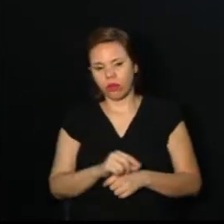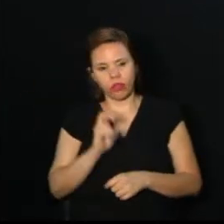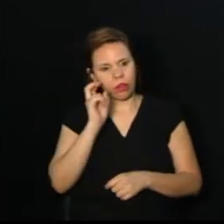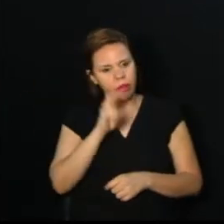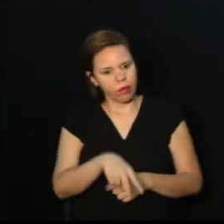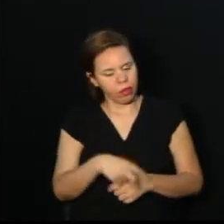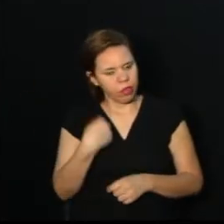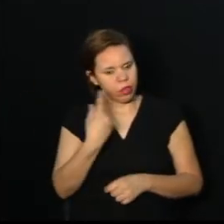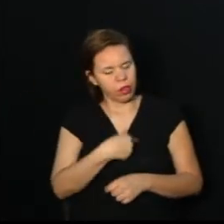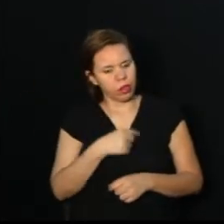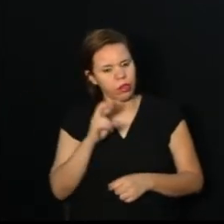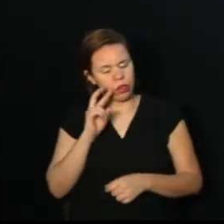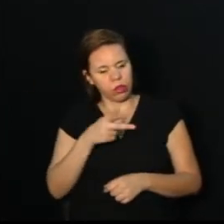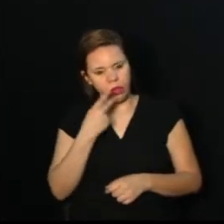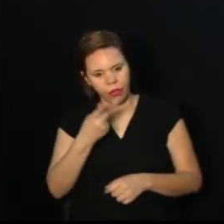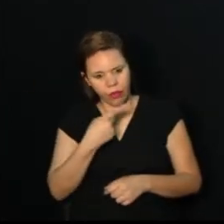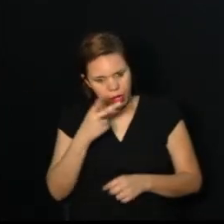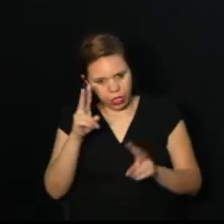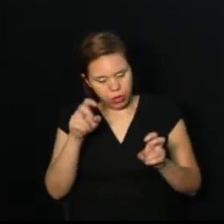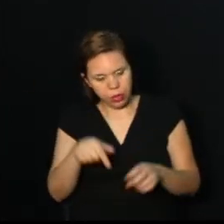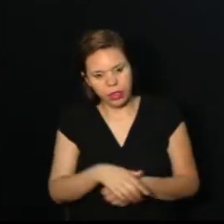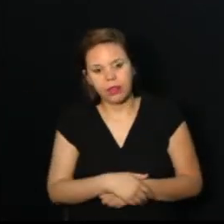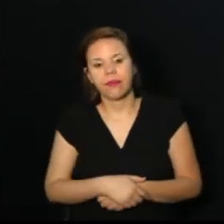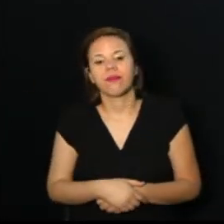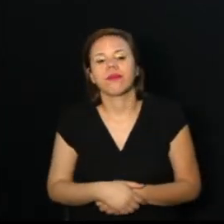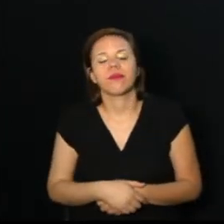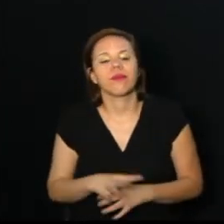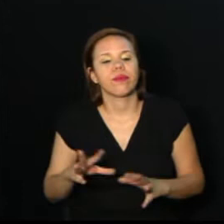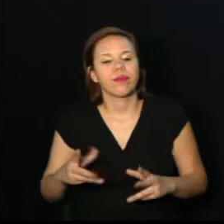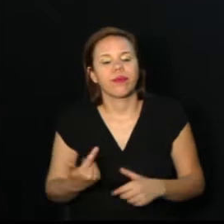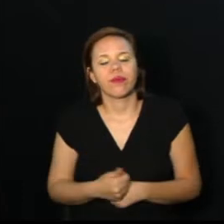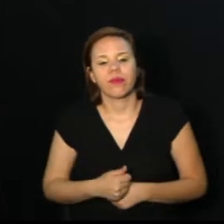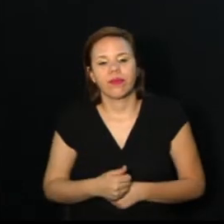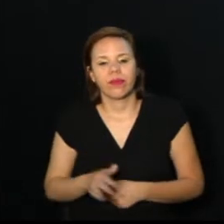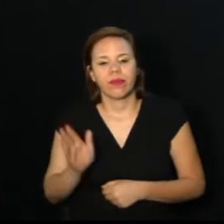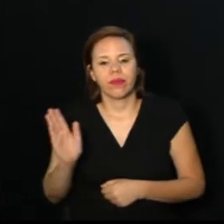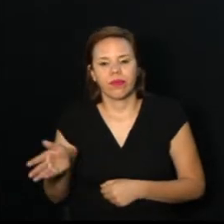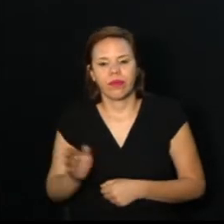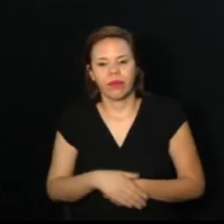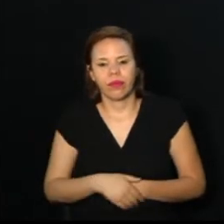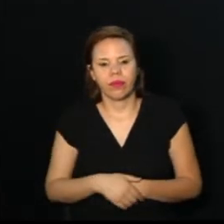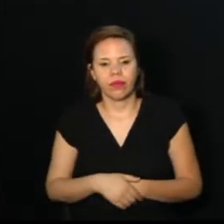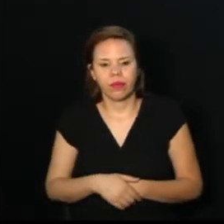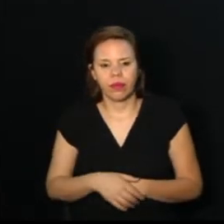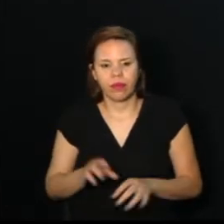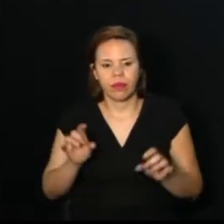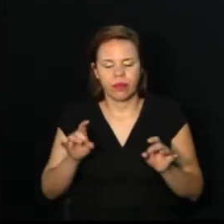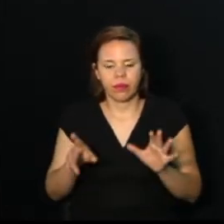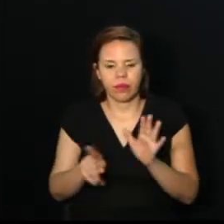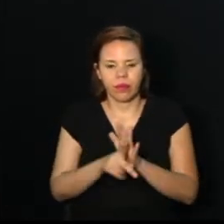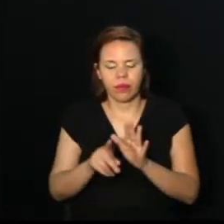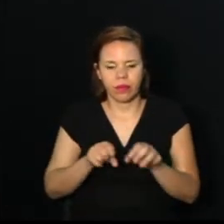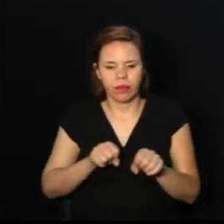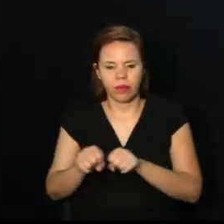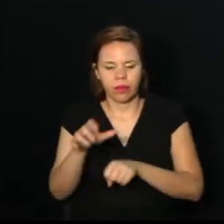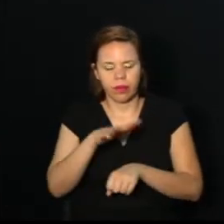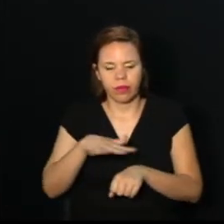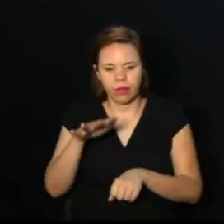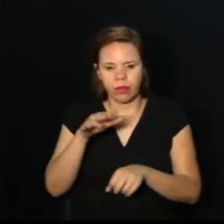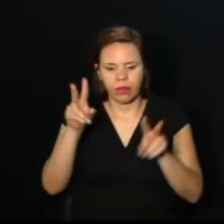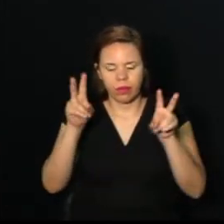viram nós todos falarmos sobre isso, outros já são especialistas dentro